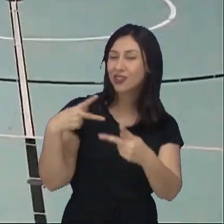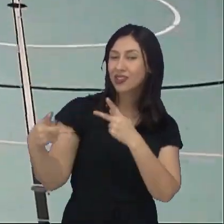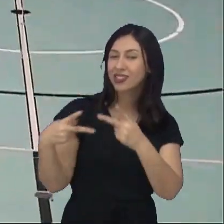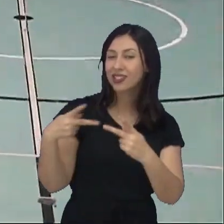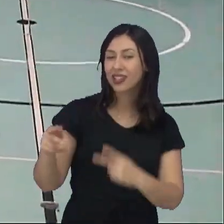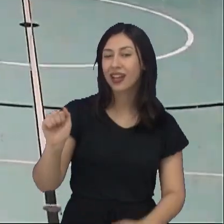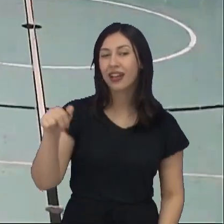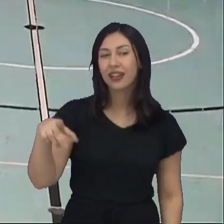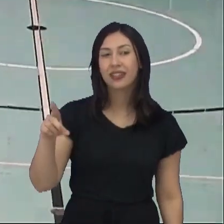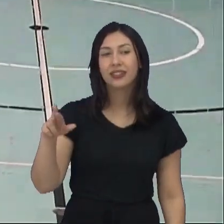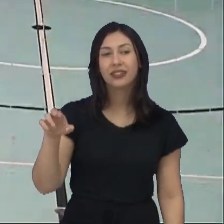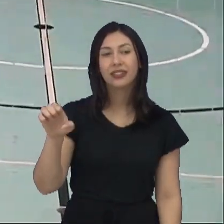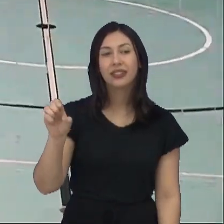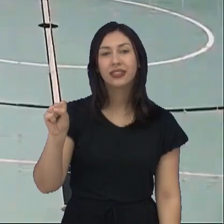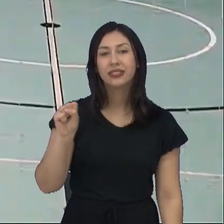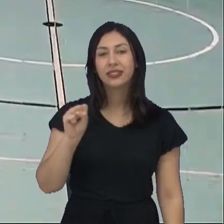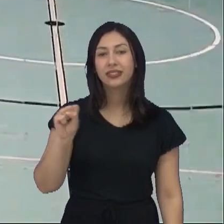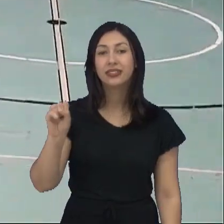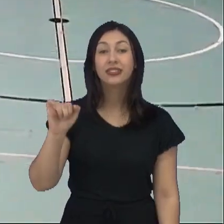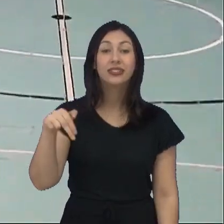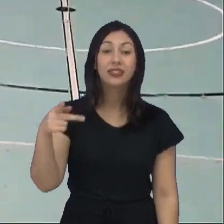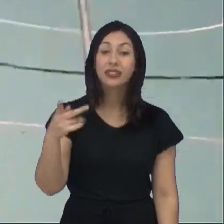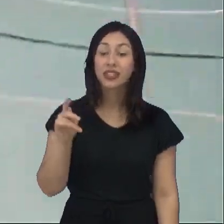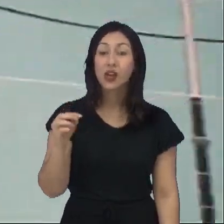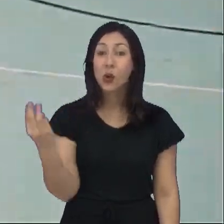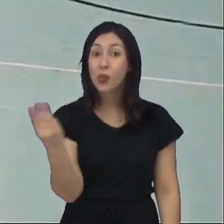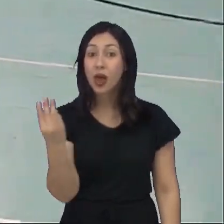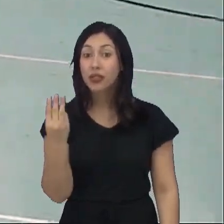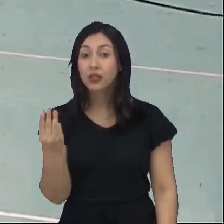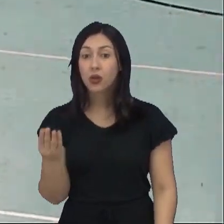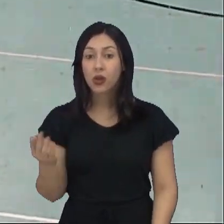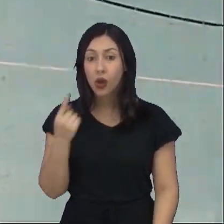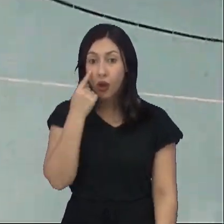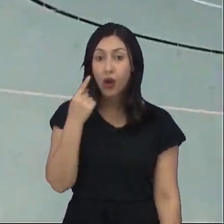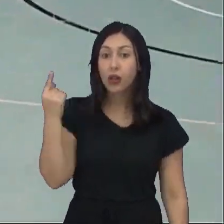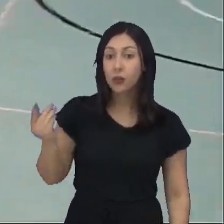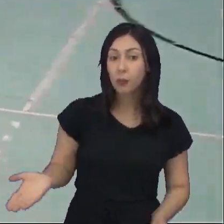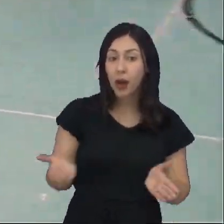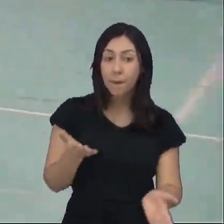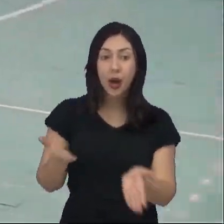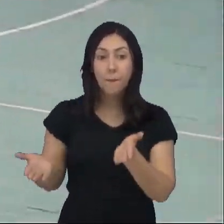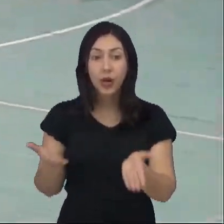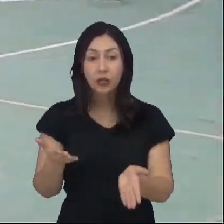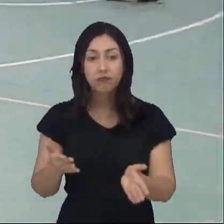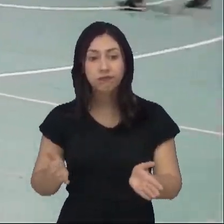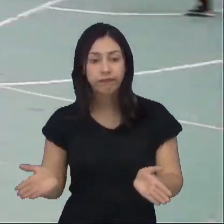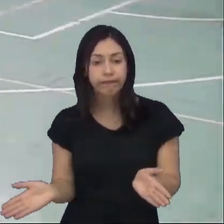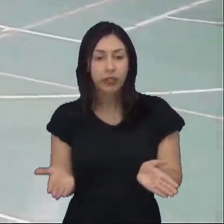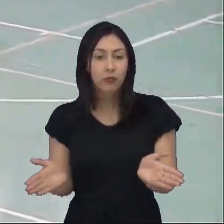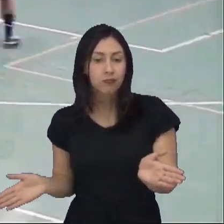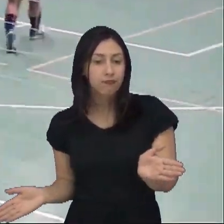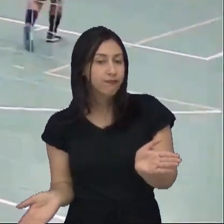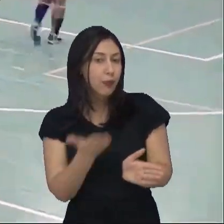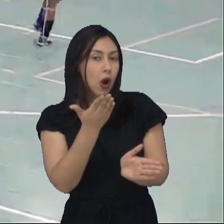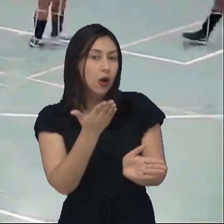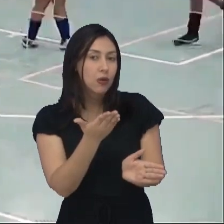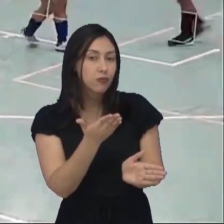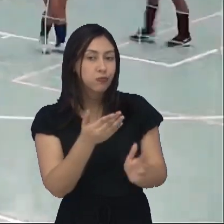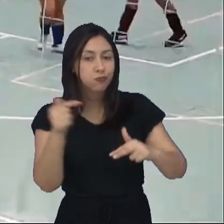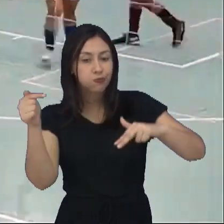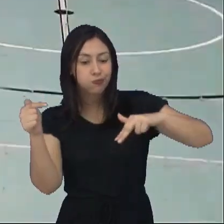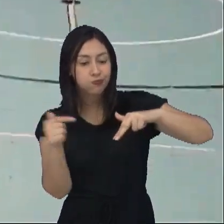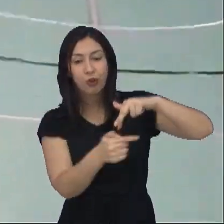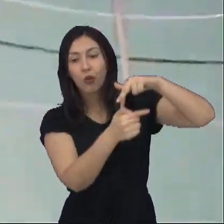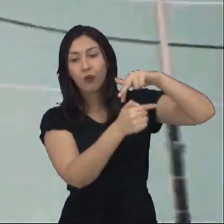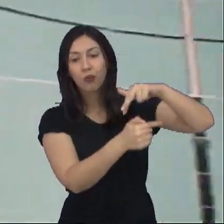Andrezinha vai fazer o terceiro de São José olha só a jogada ali individual dali já passou o pé por cima da Bola tocou ali no meio aí A Andressinha dominou na saída da